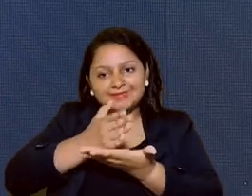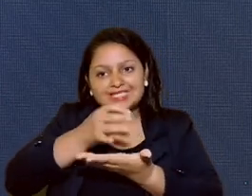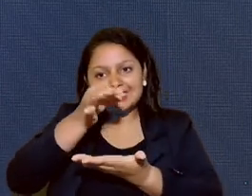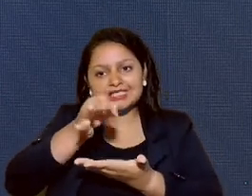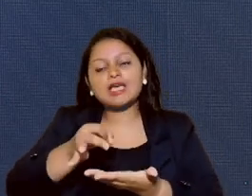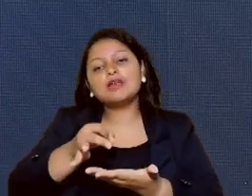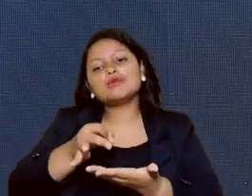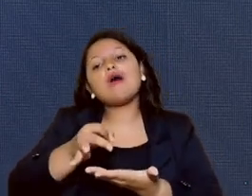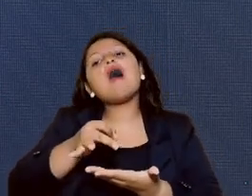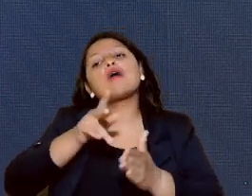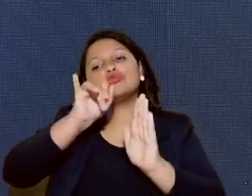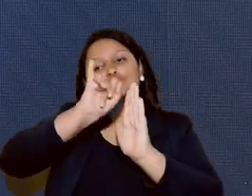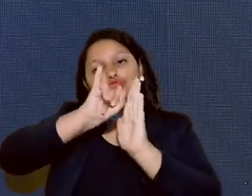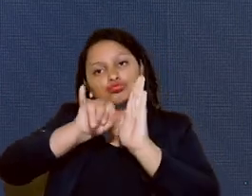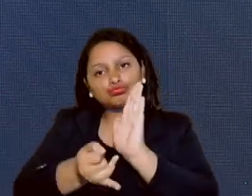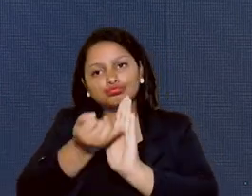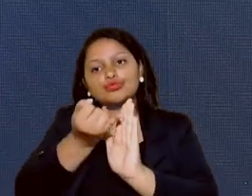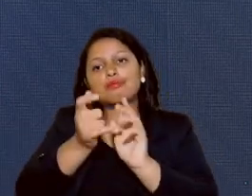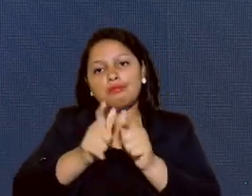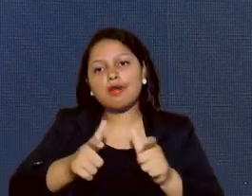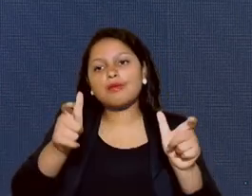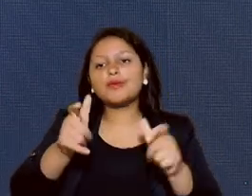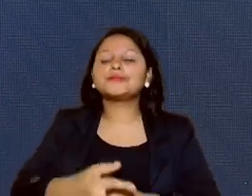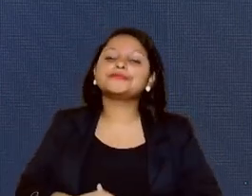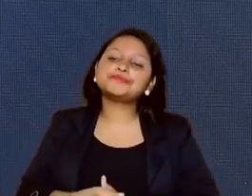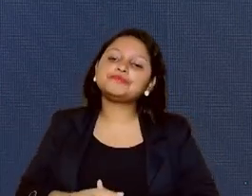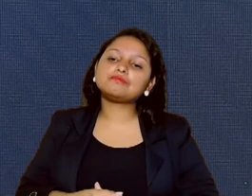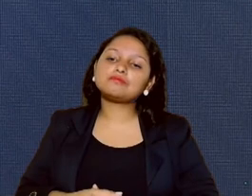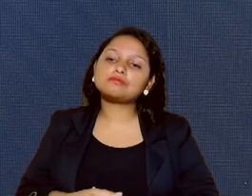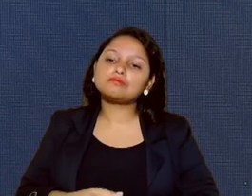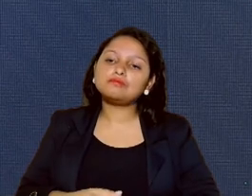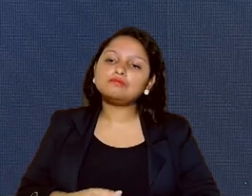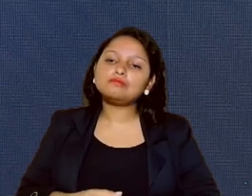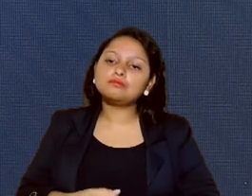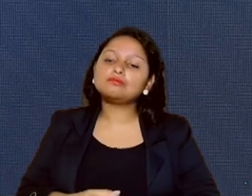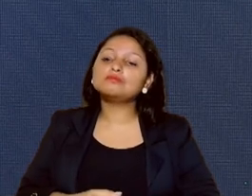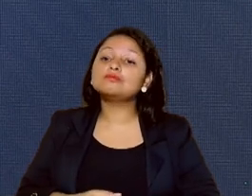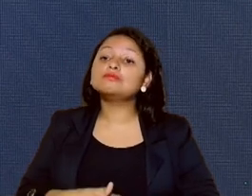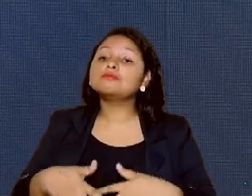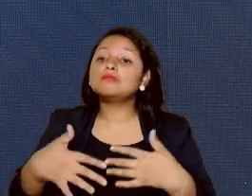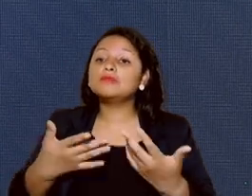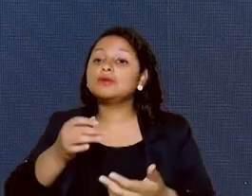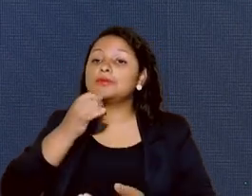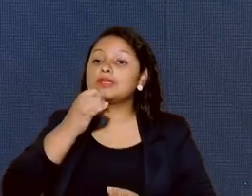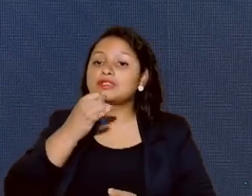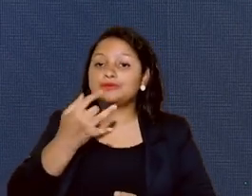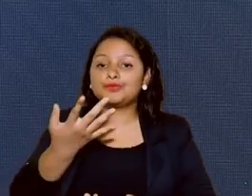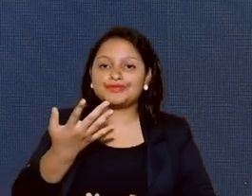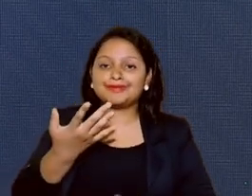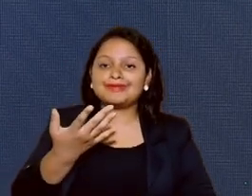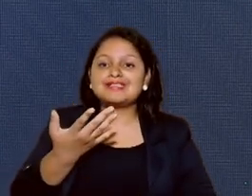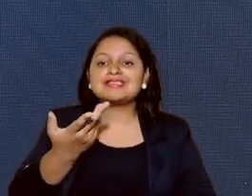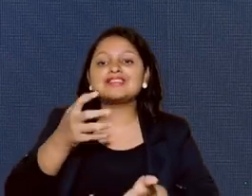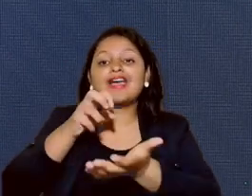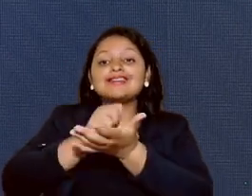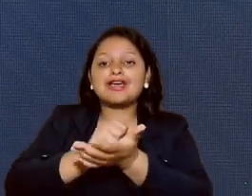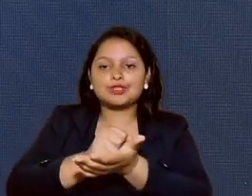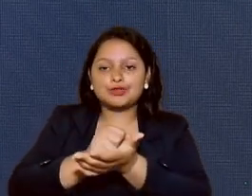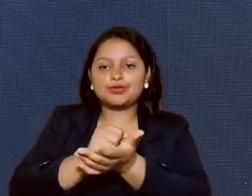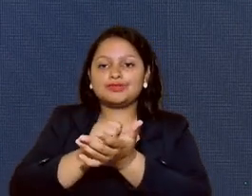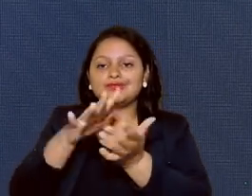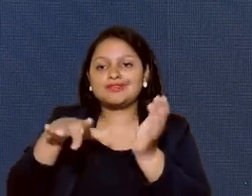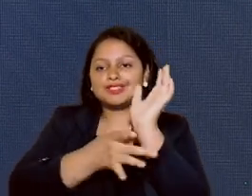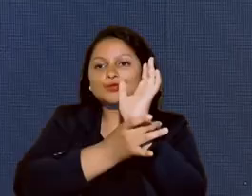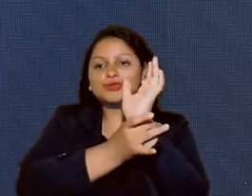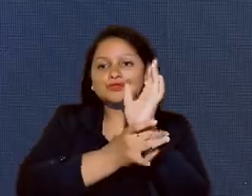você fazer aquele aquele você faz até hoje né todo mundo faz aquele cadastro na seguradora Quantos anos você tem já bateu de carro não bateu é o carro fica na